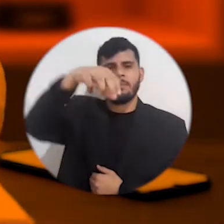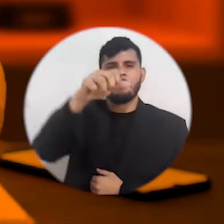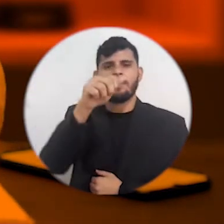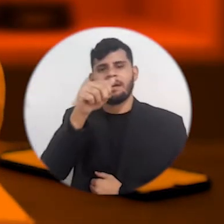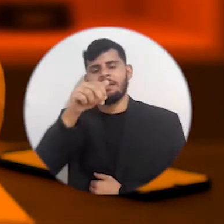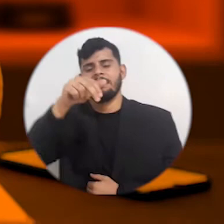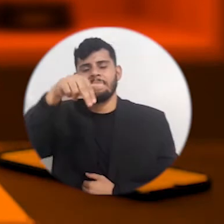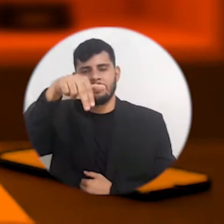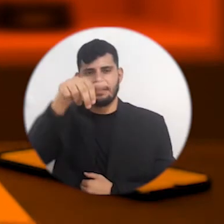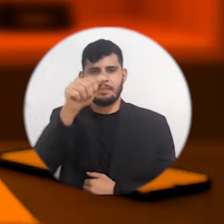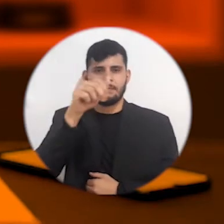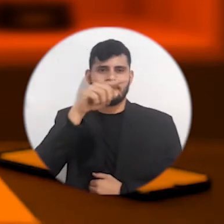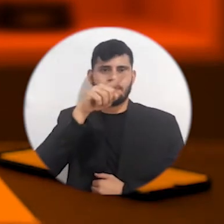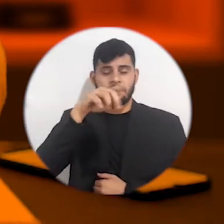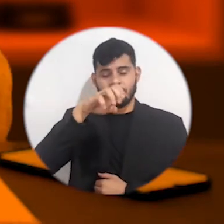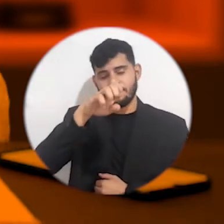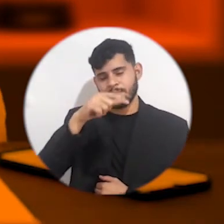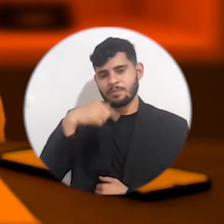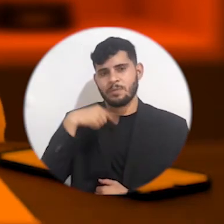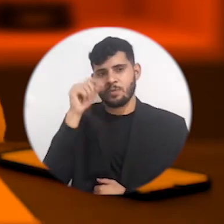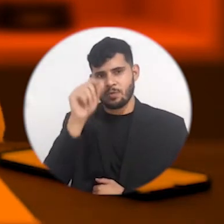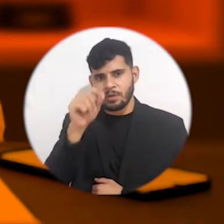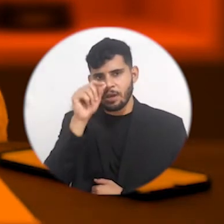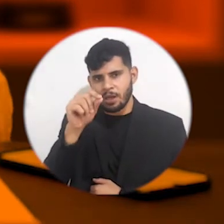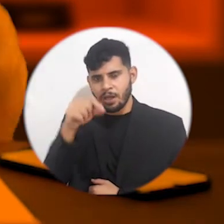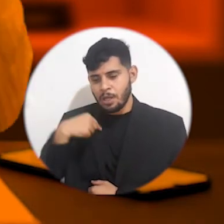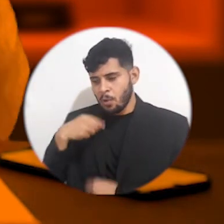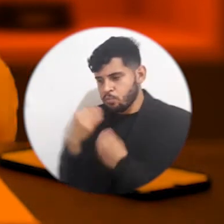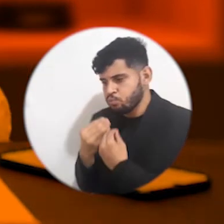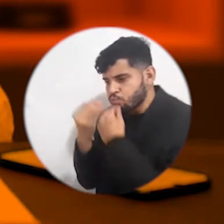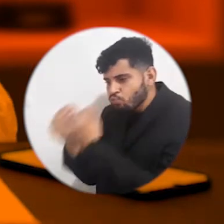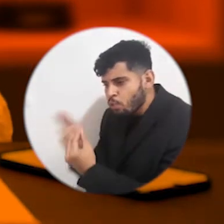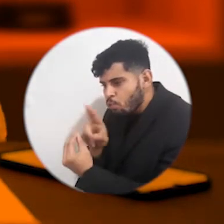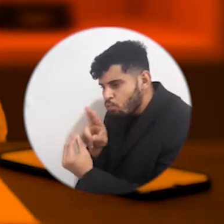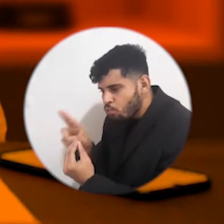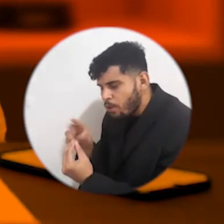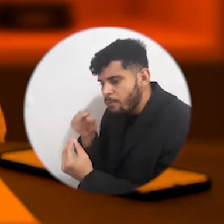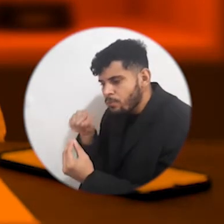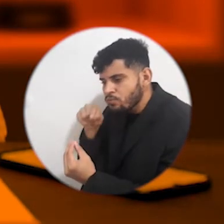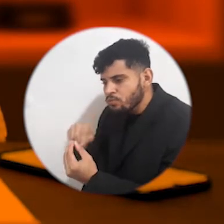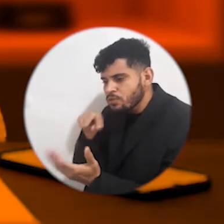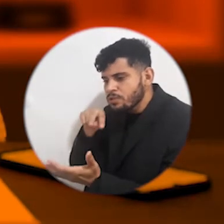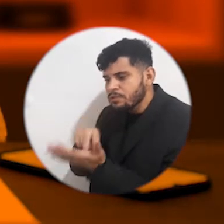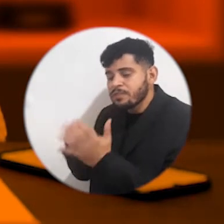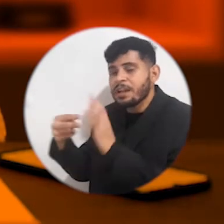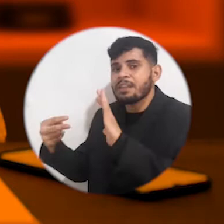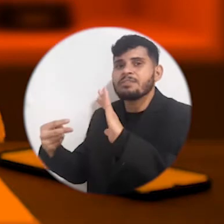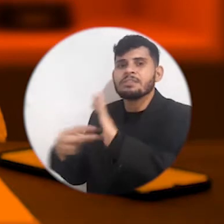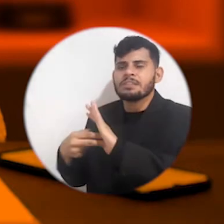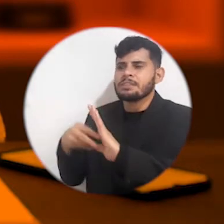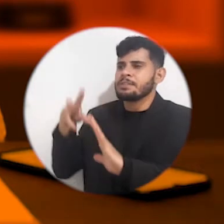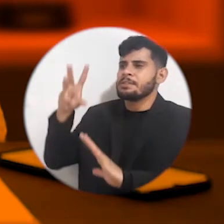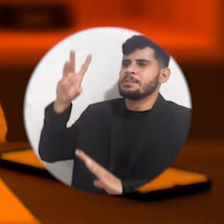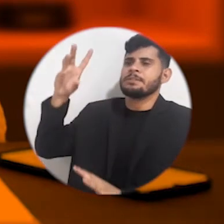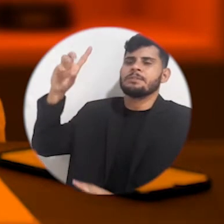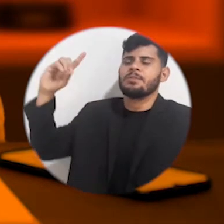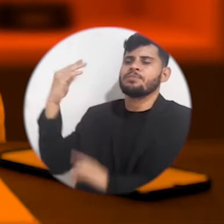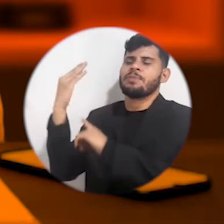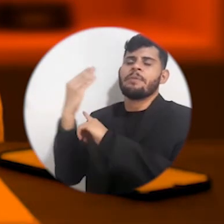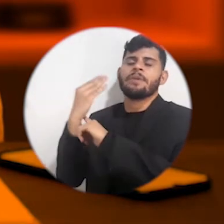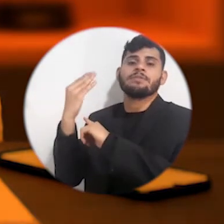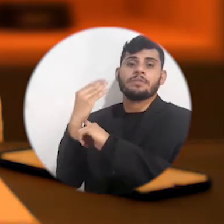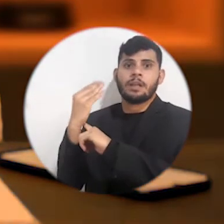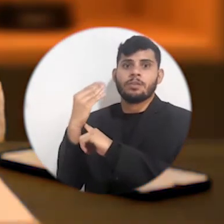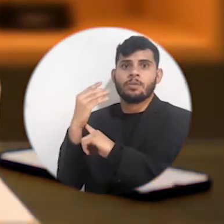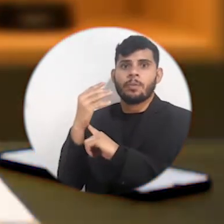porque disse: Deus me fez esquecer de todo o meu trabalho e de toda a casa